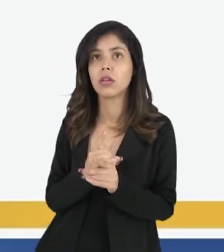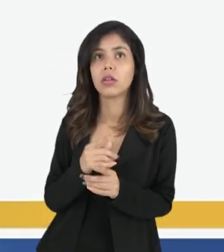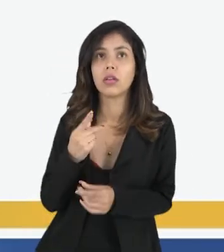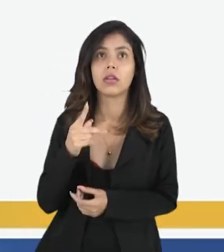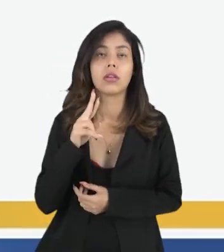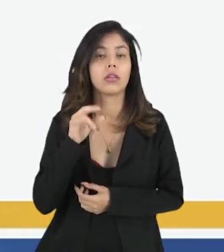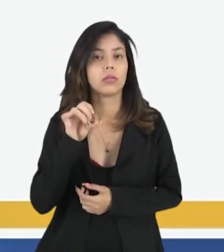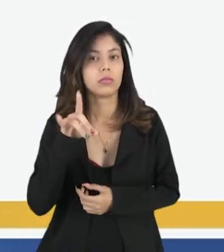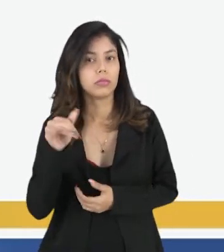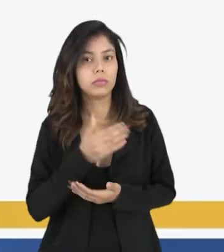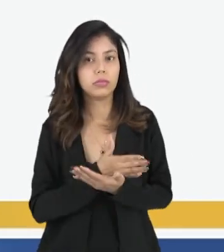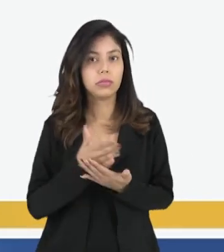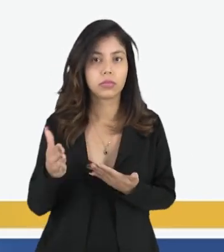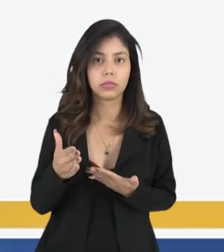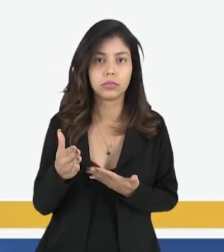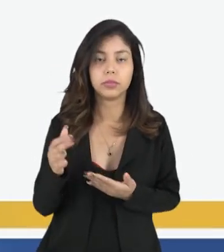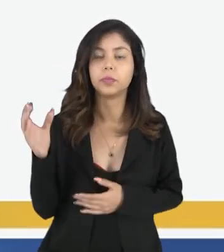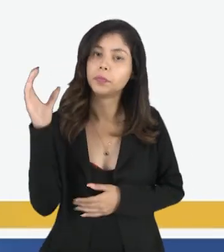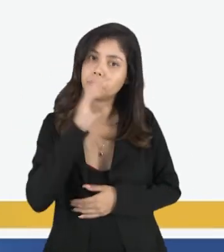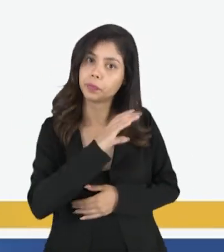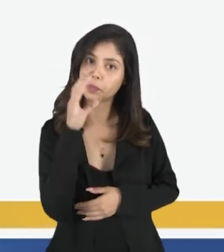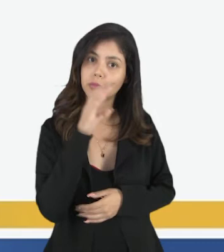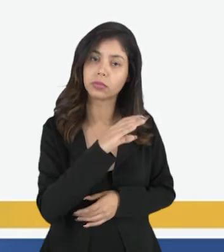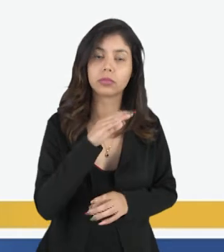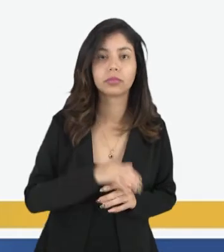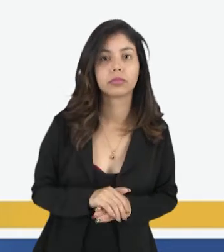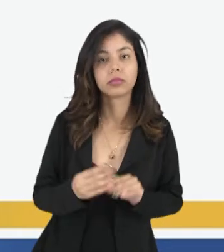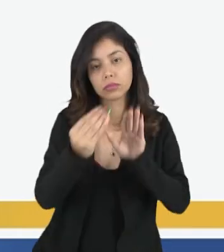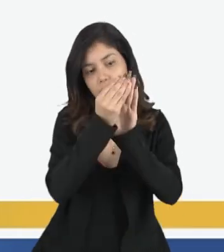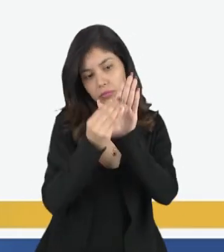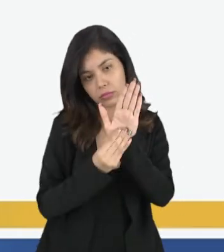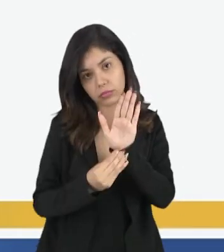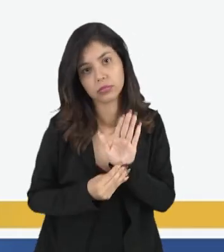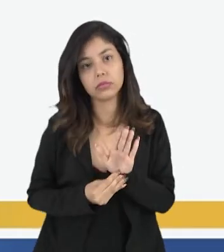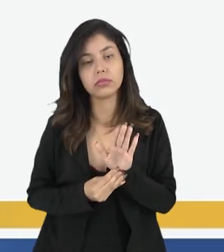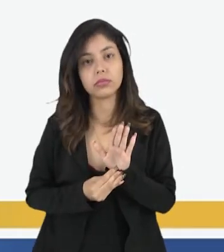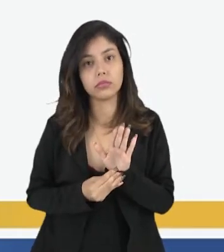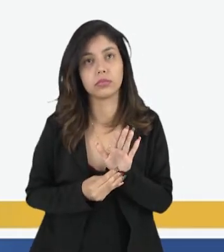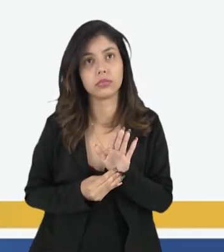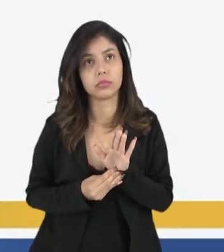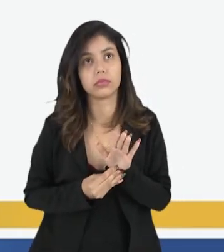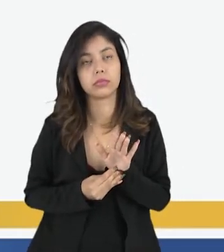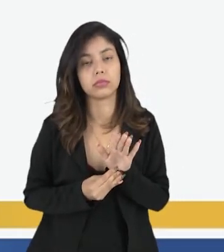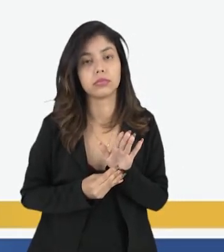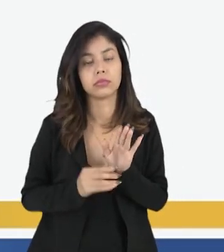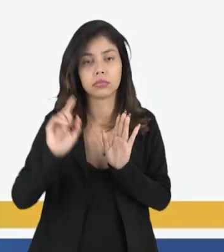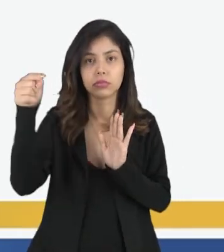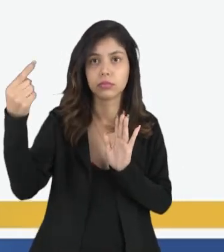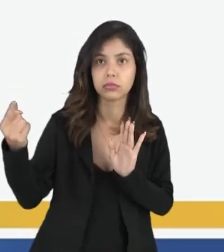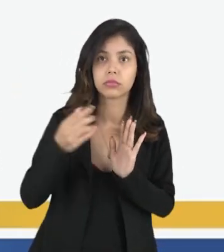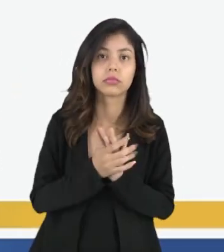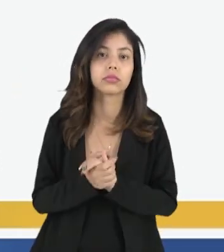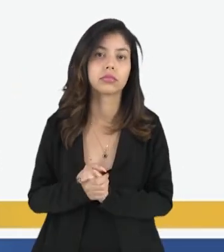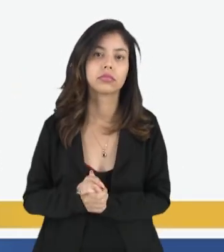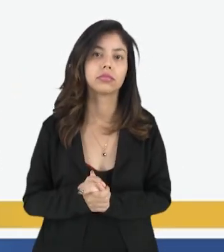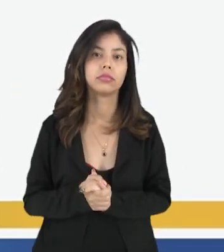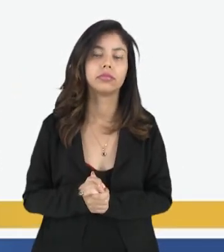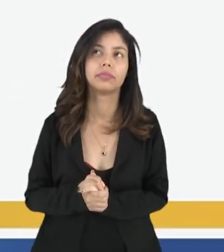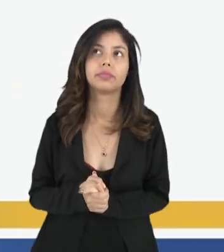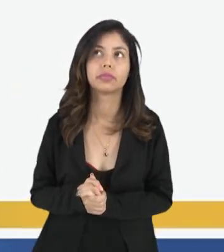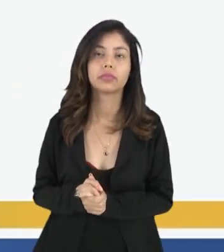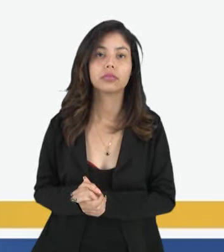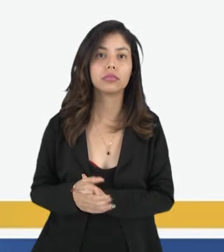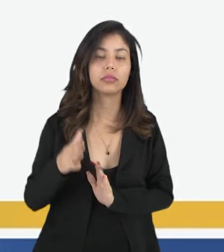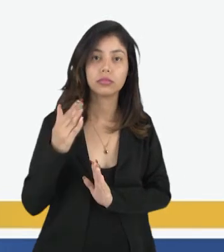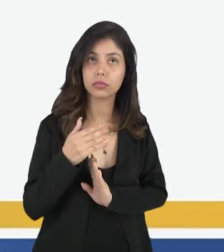posição inicial e a velocidade que é dada lá na situação anterior. E aí, em